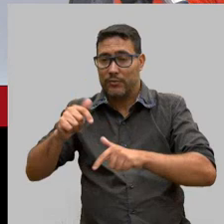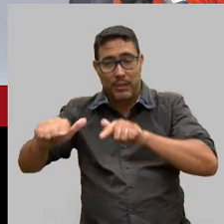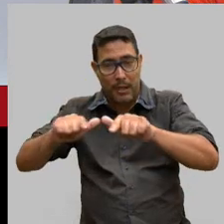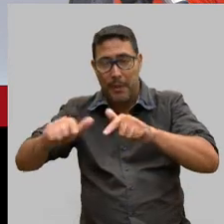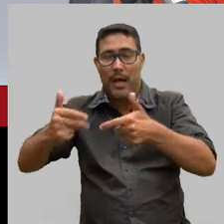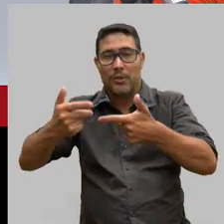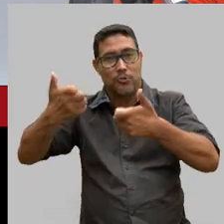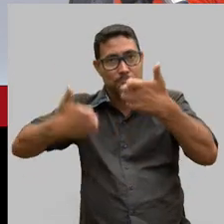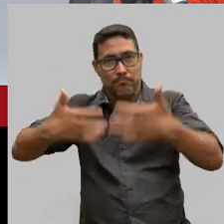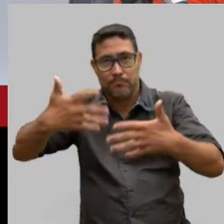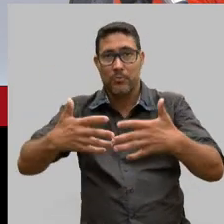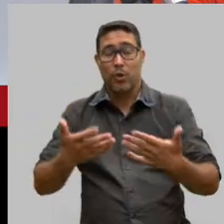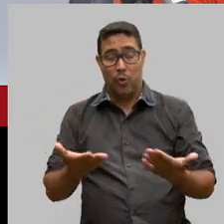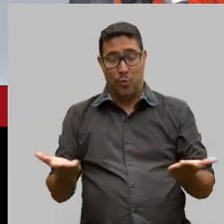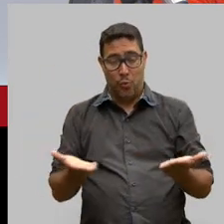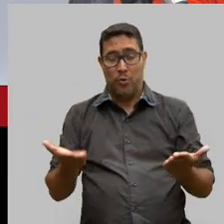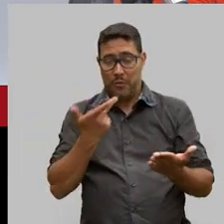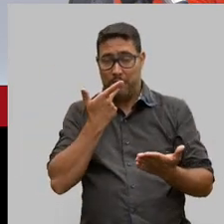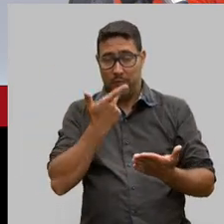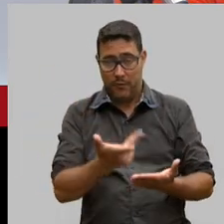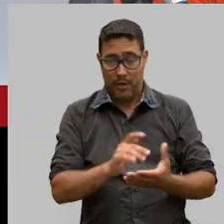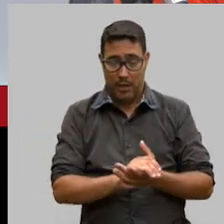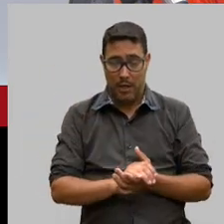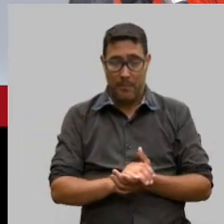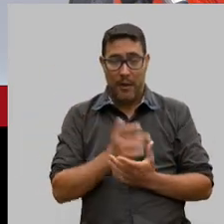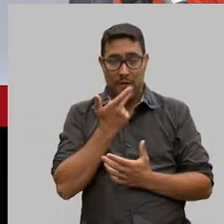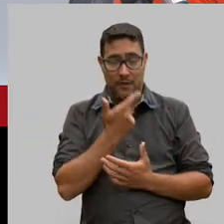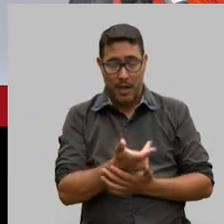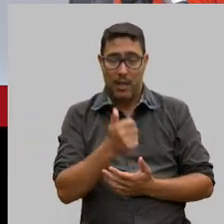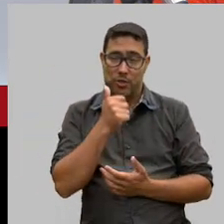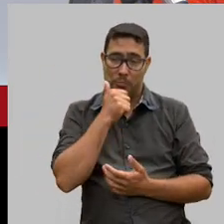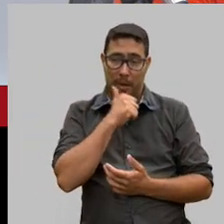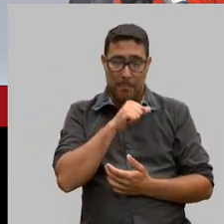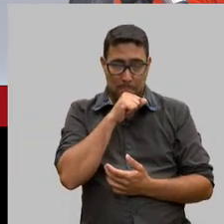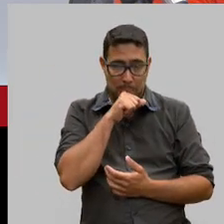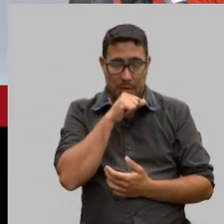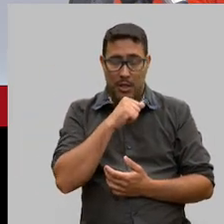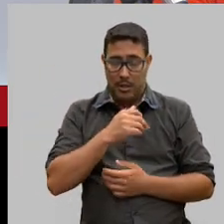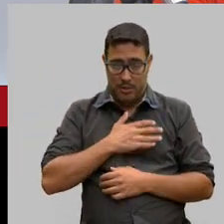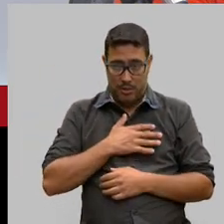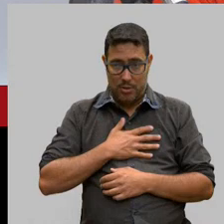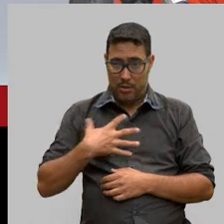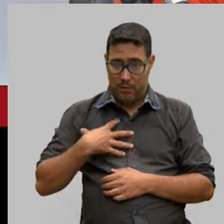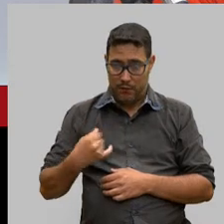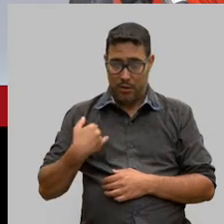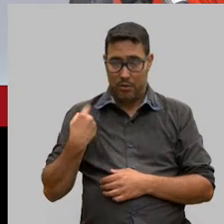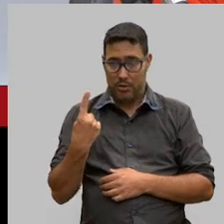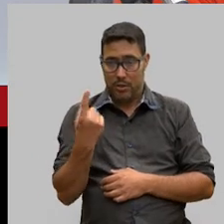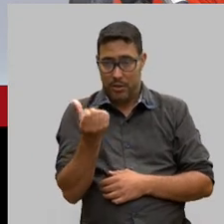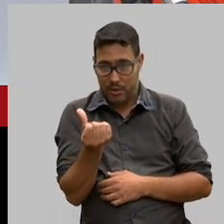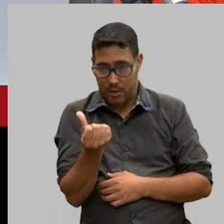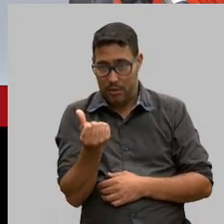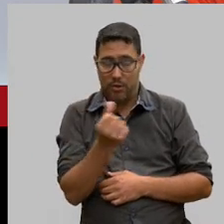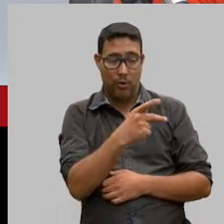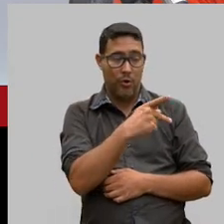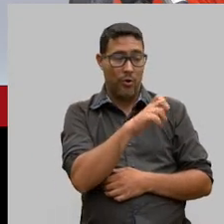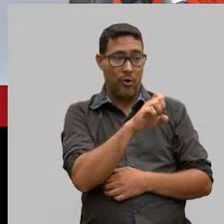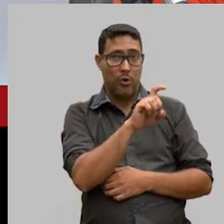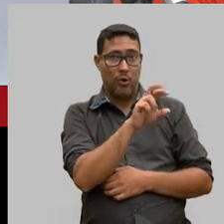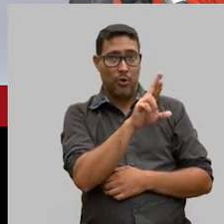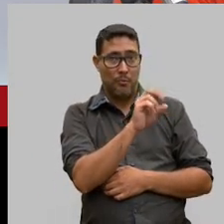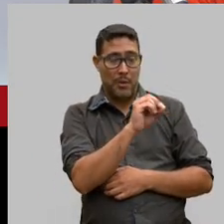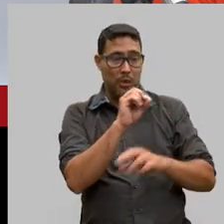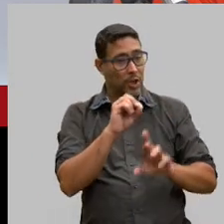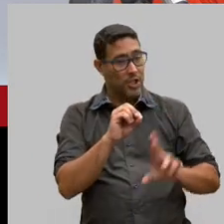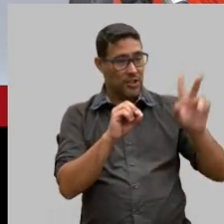fala de uma mãe de um adolescente de 16 anos O Pedro é um menino que não que diferente de mim hoje não pode estar aqui